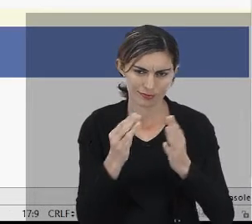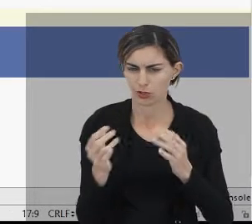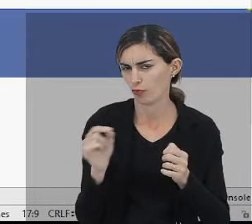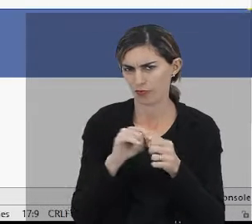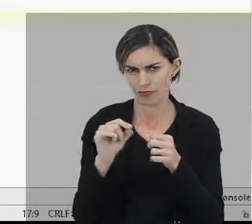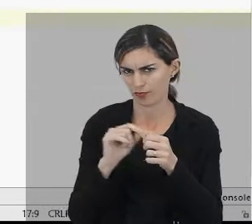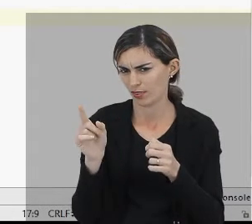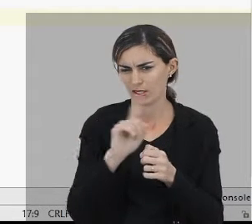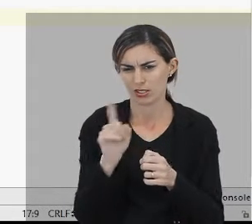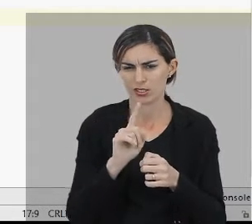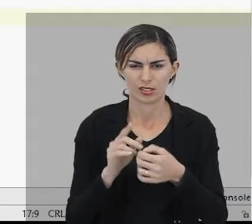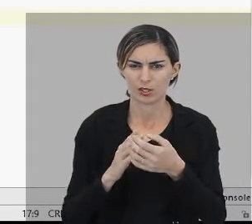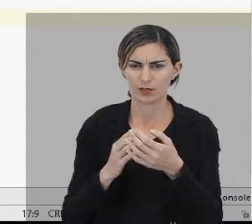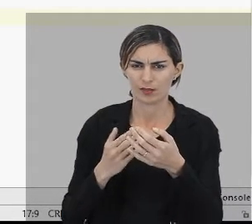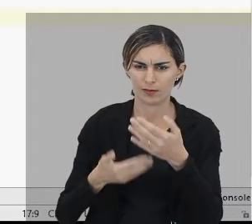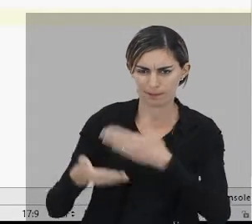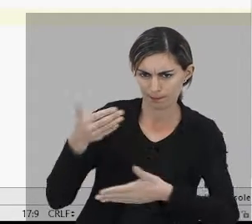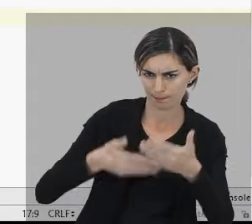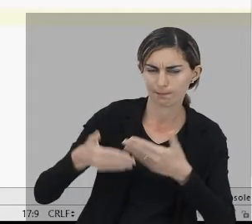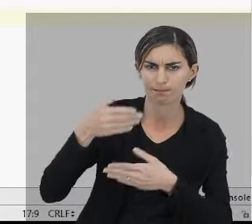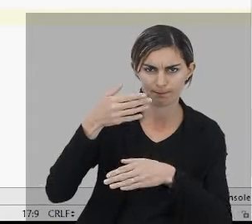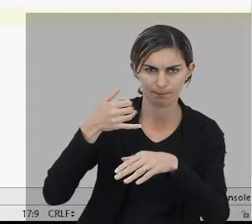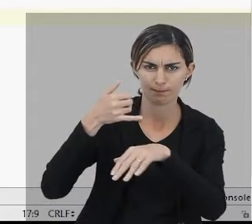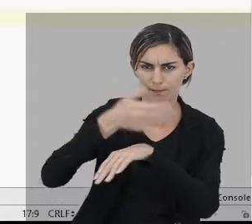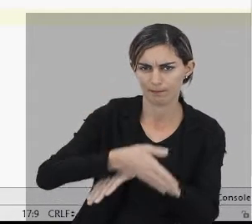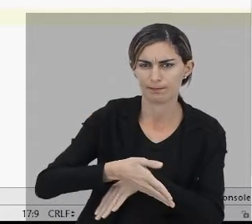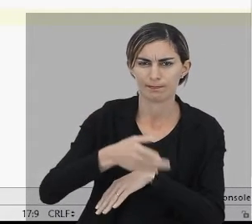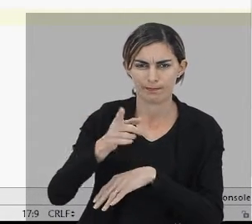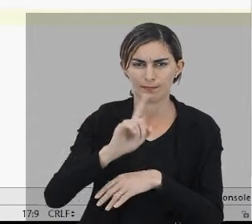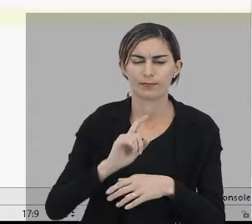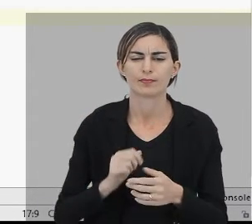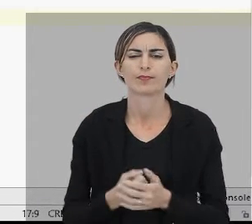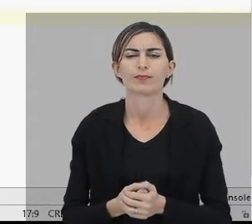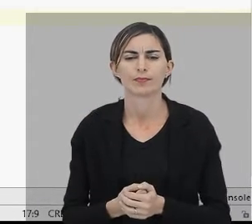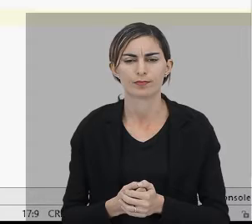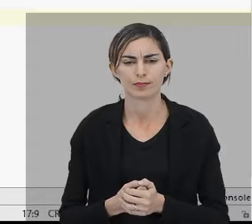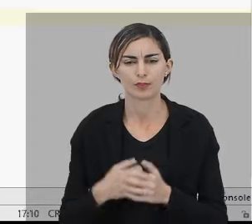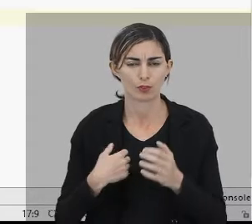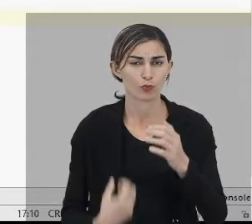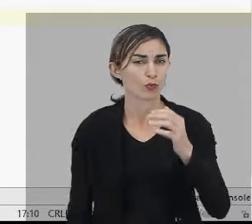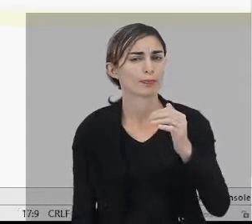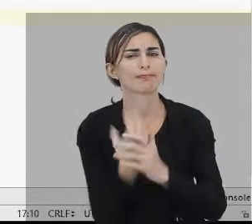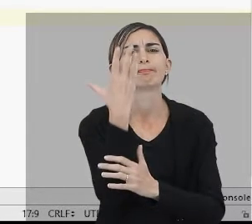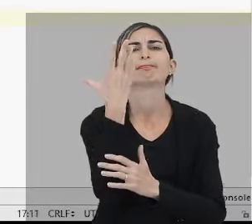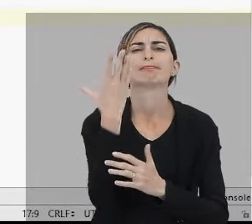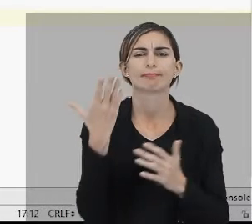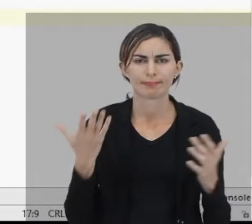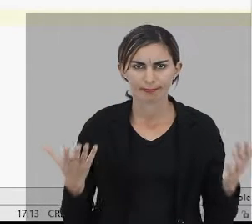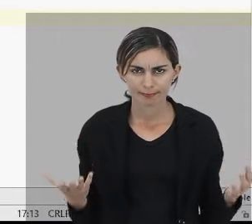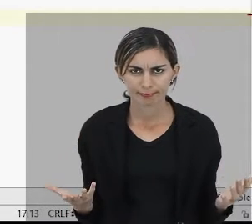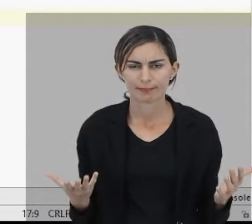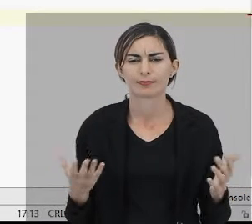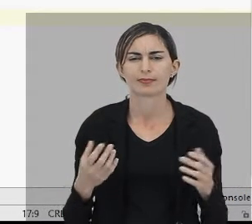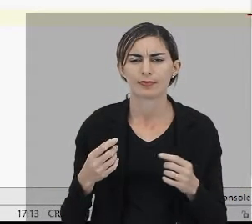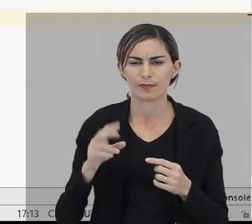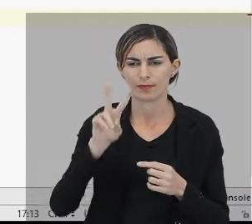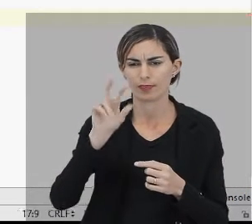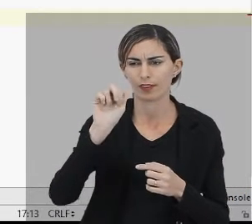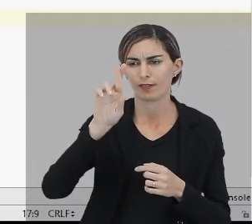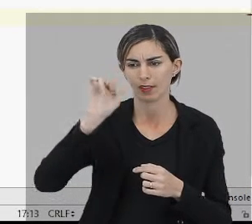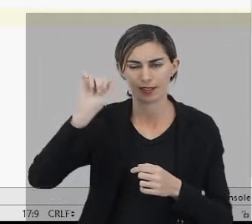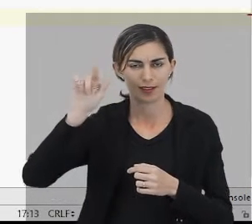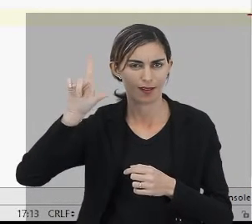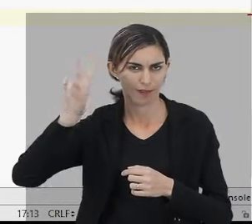eu não vou fazer a parte de interação com o usuário. Então, eu vou criar aqui uma